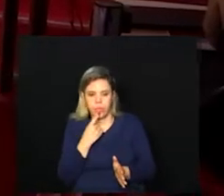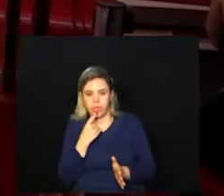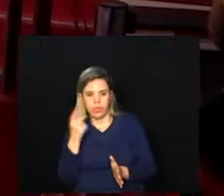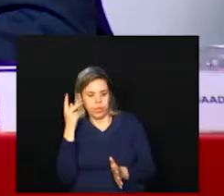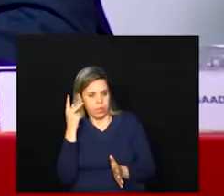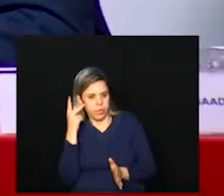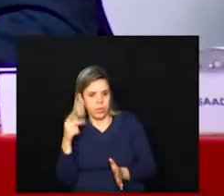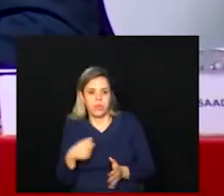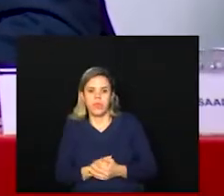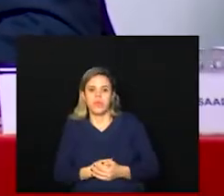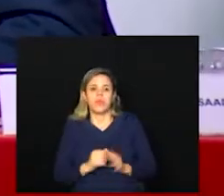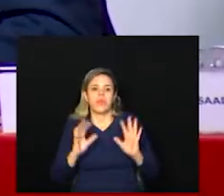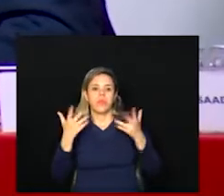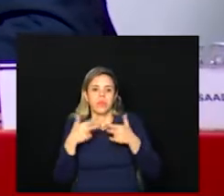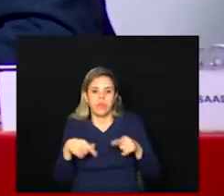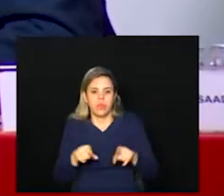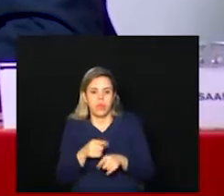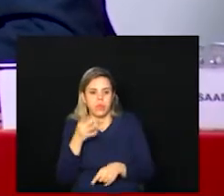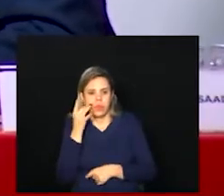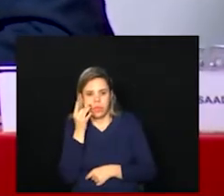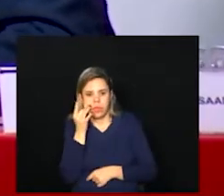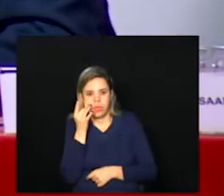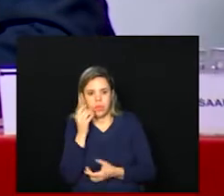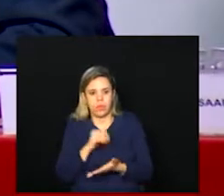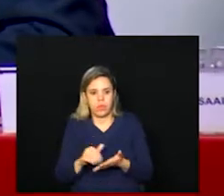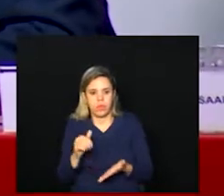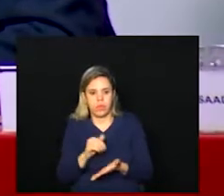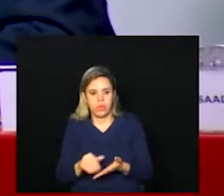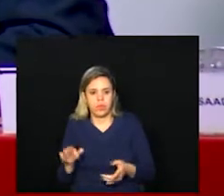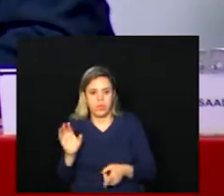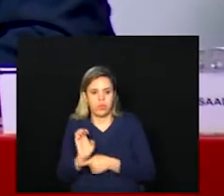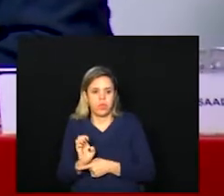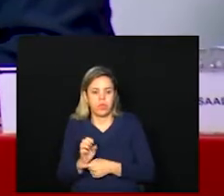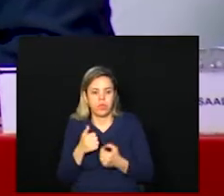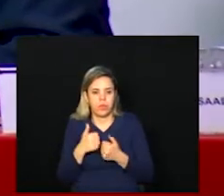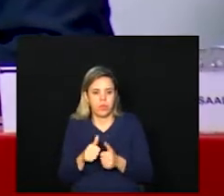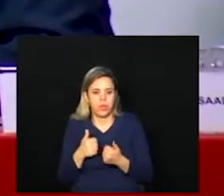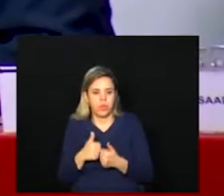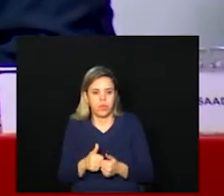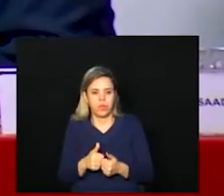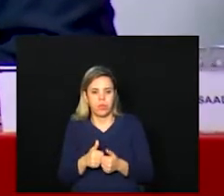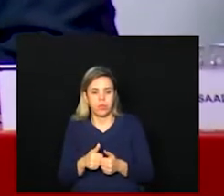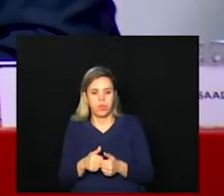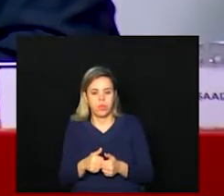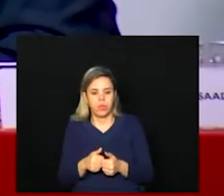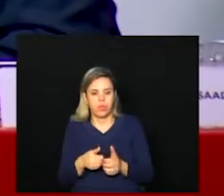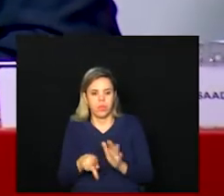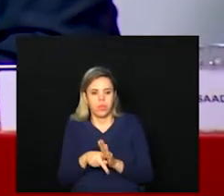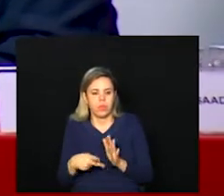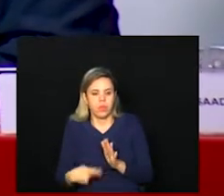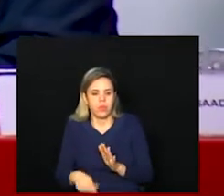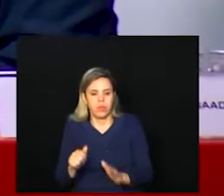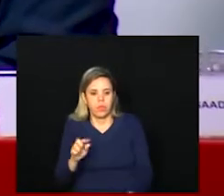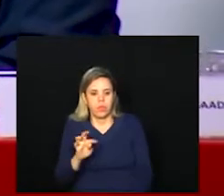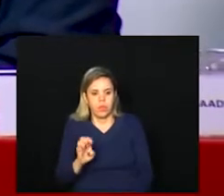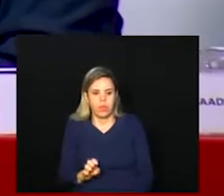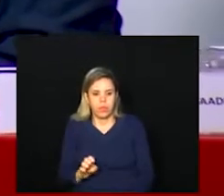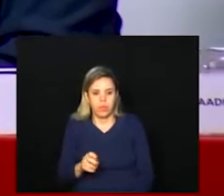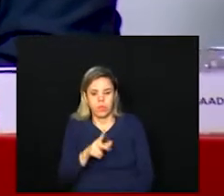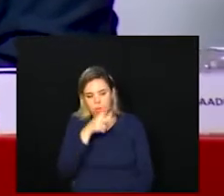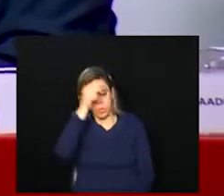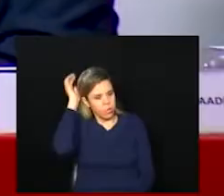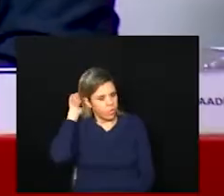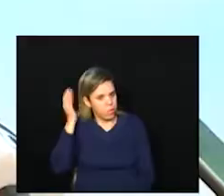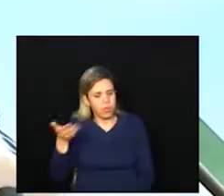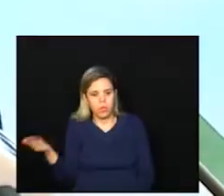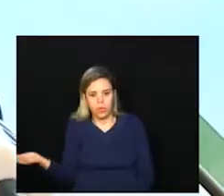São Paulo. O evento contou com a presença do secretário estadual dos Transportes Metropolitanos, Alexandre Baldi, e o prefeito